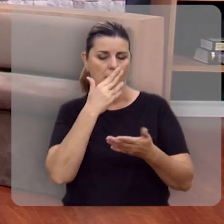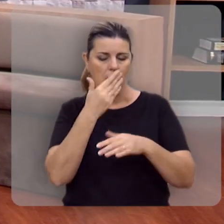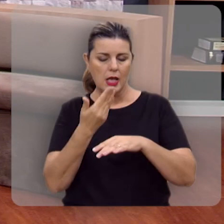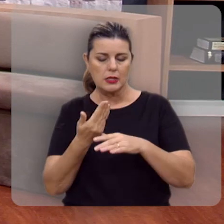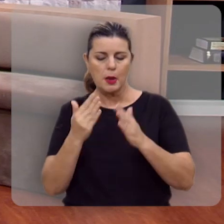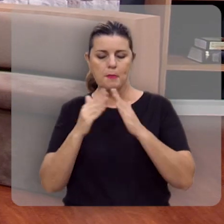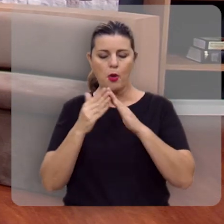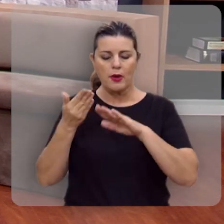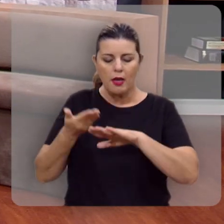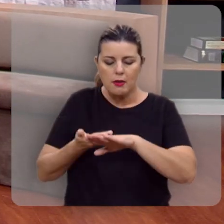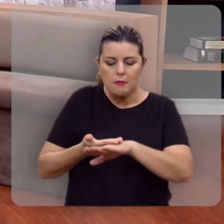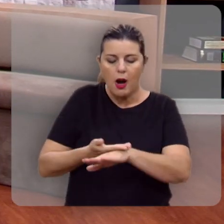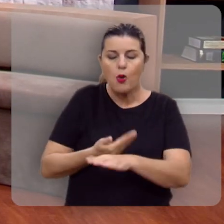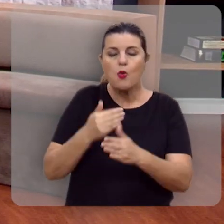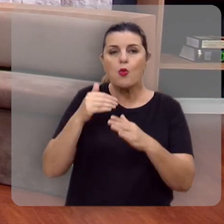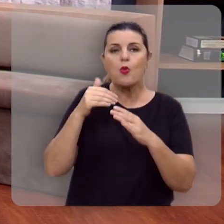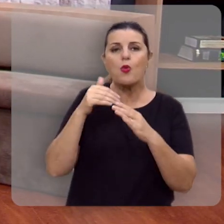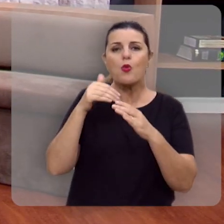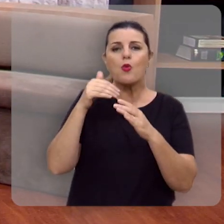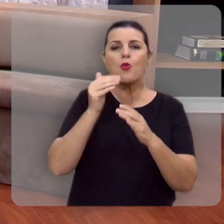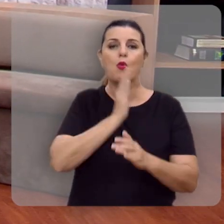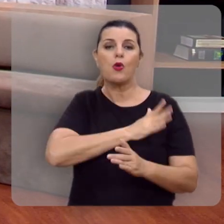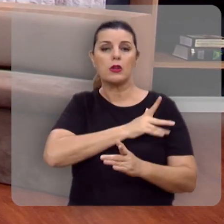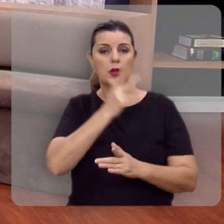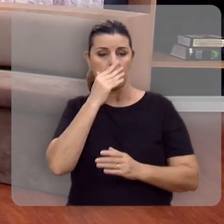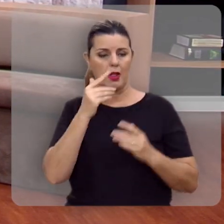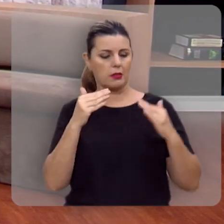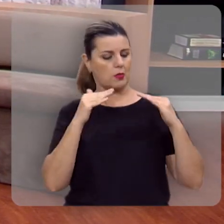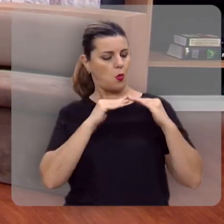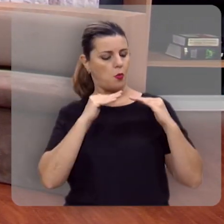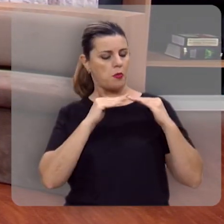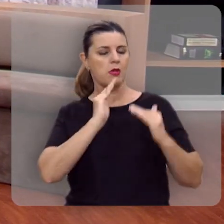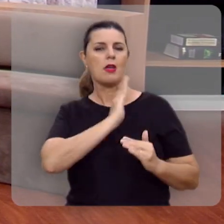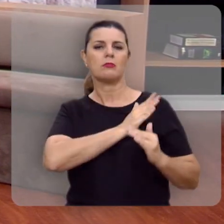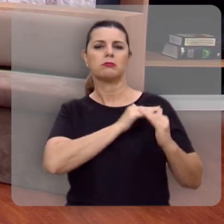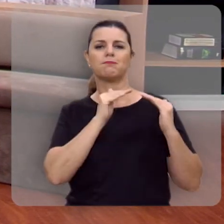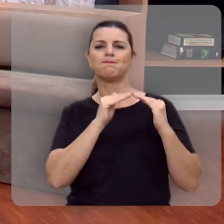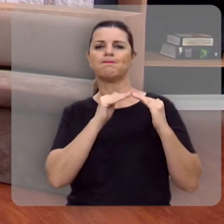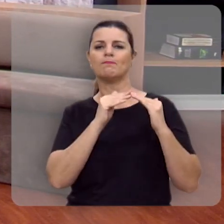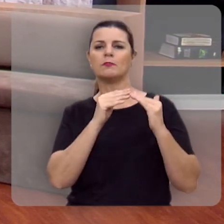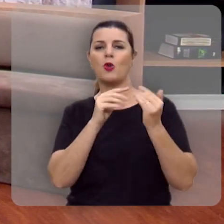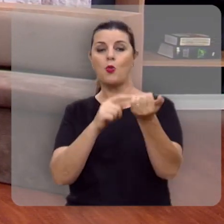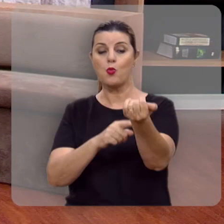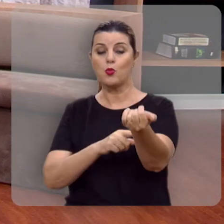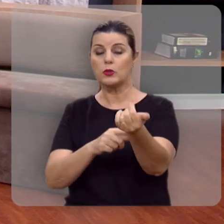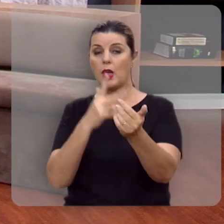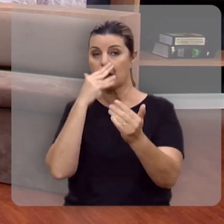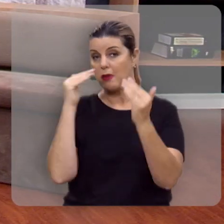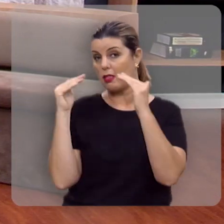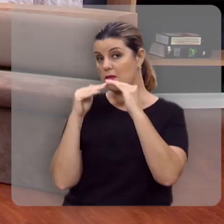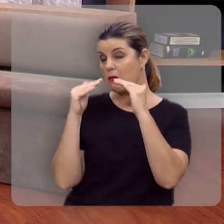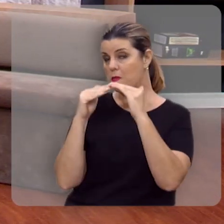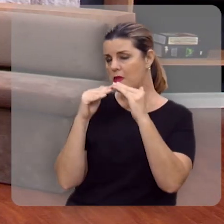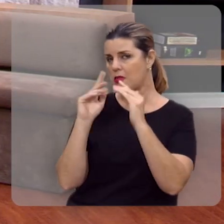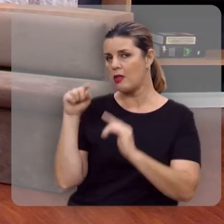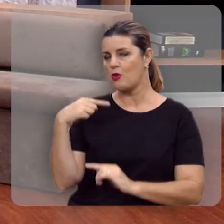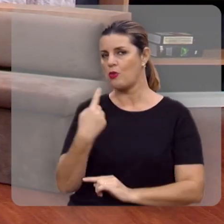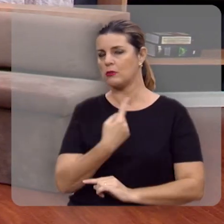pele. O coração de Pedro bate em nosso peito. O sangue de Pedro corre em nossas